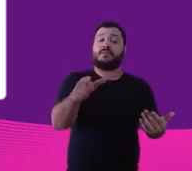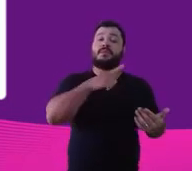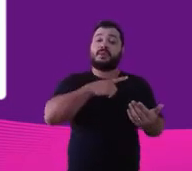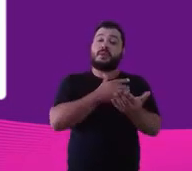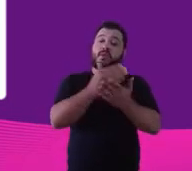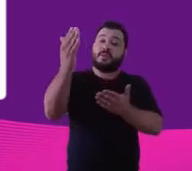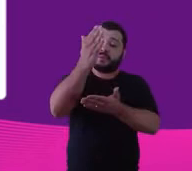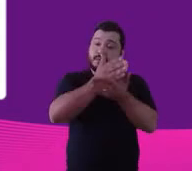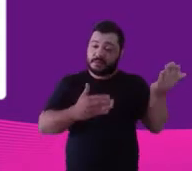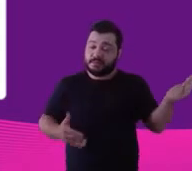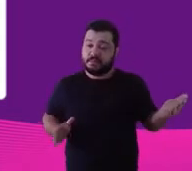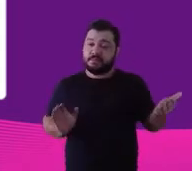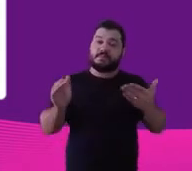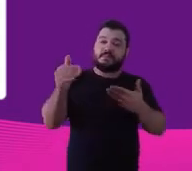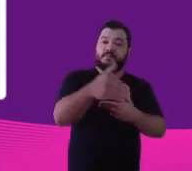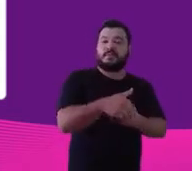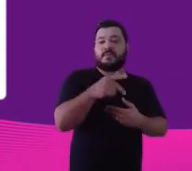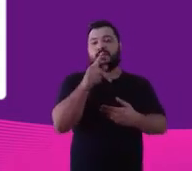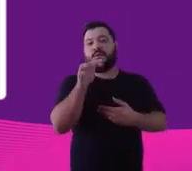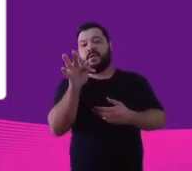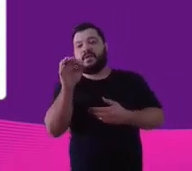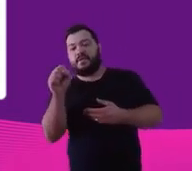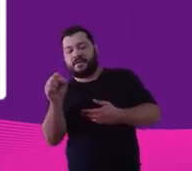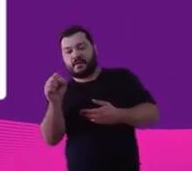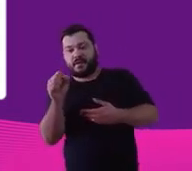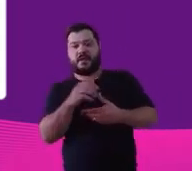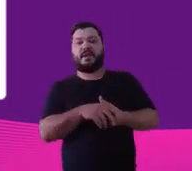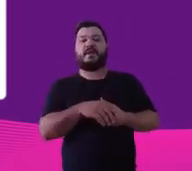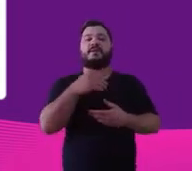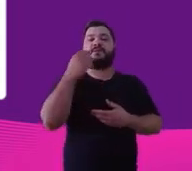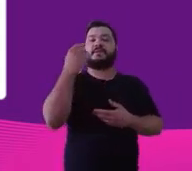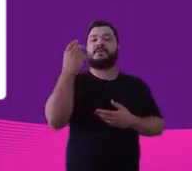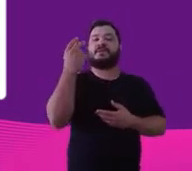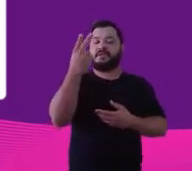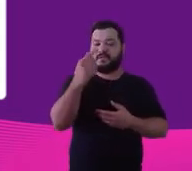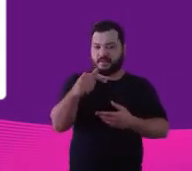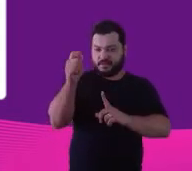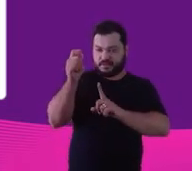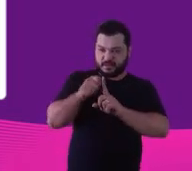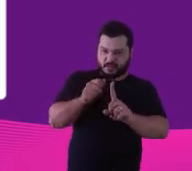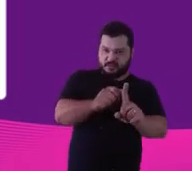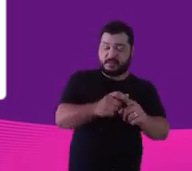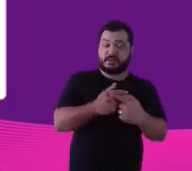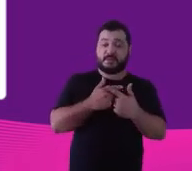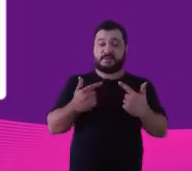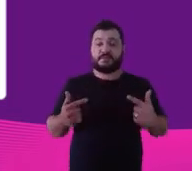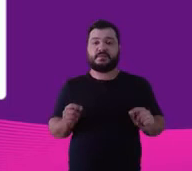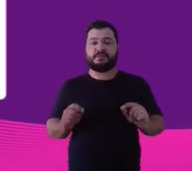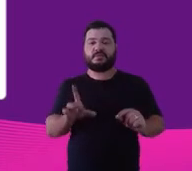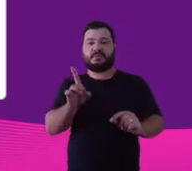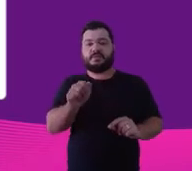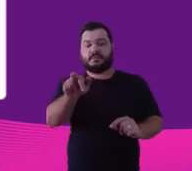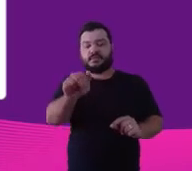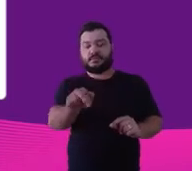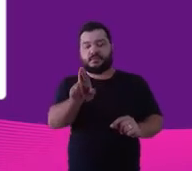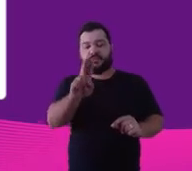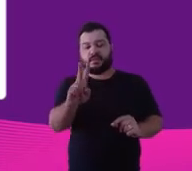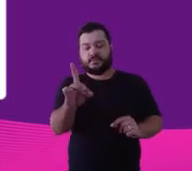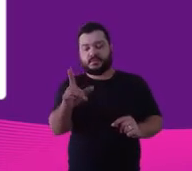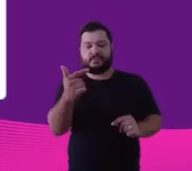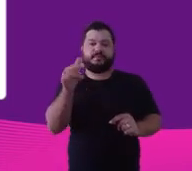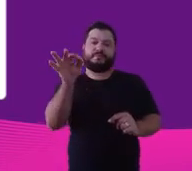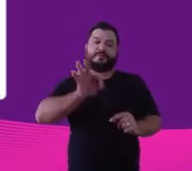início de separação das curvas de PFS nessa soma 27 meses né favorecendo da vez